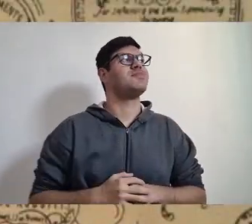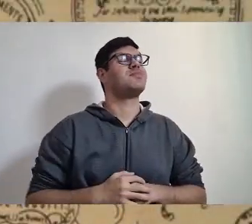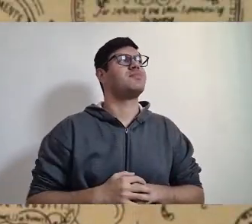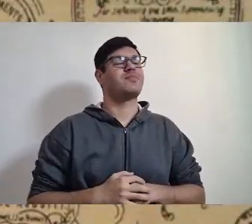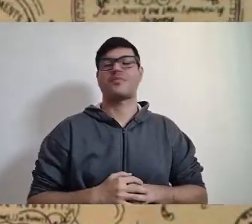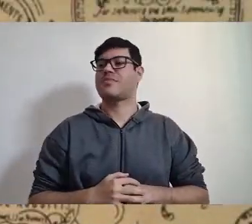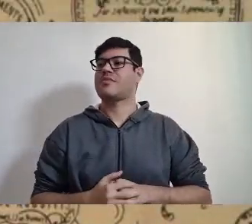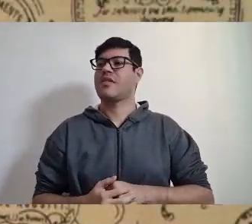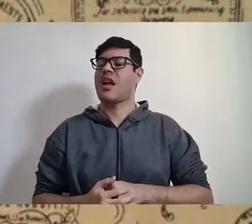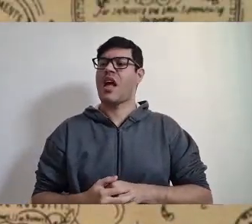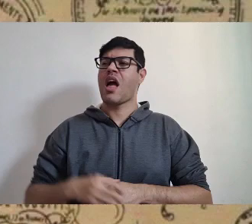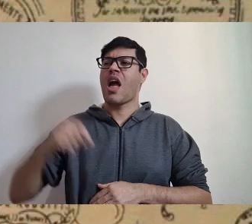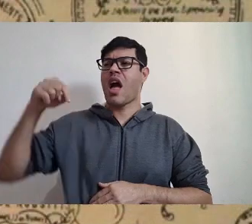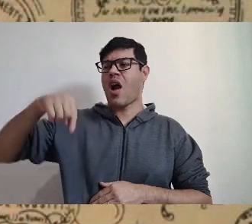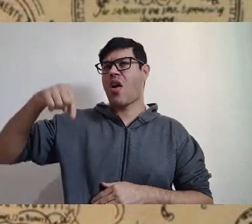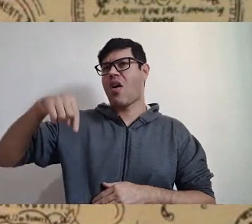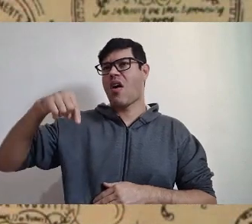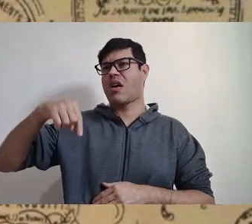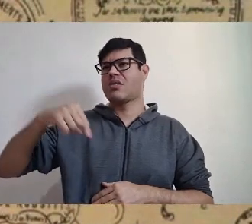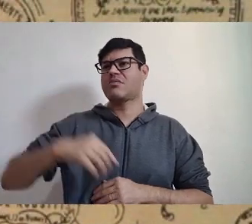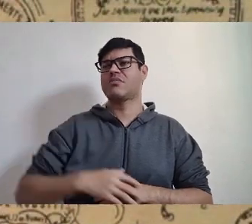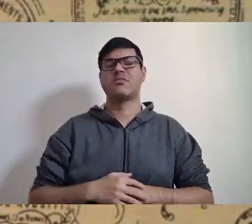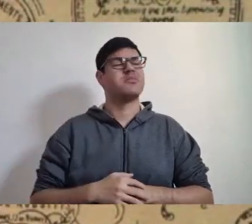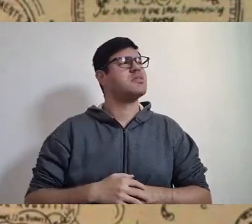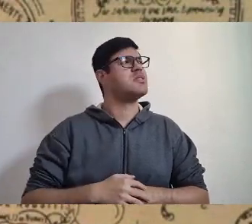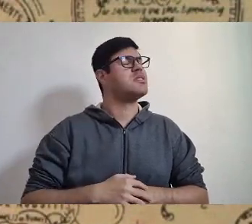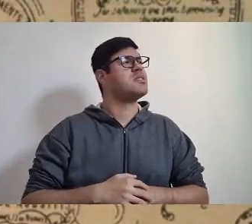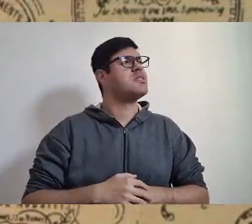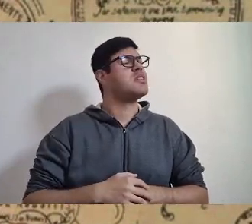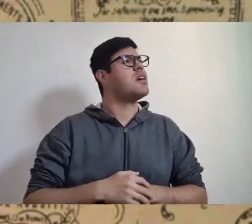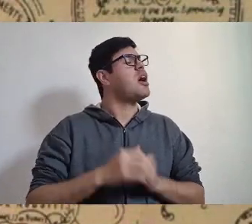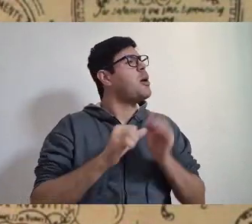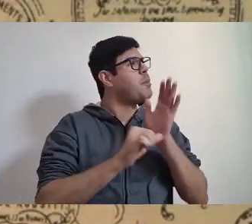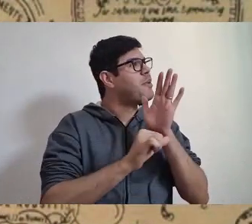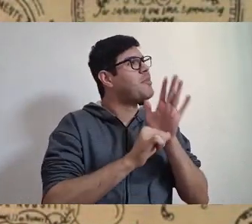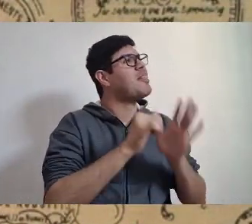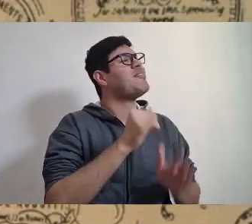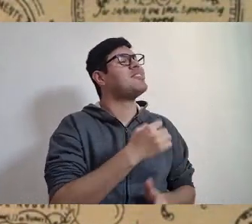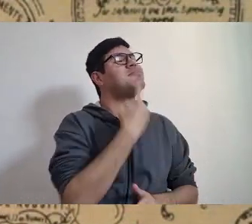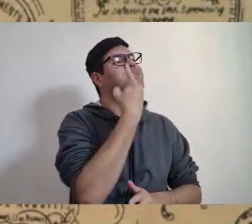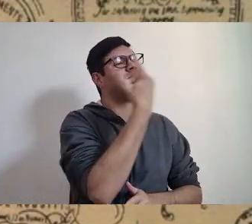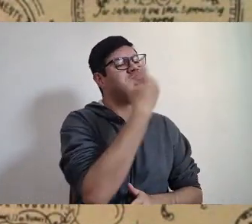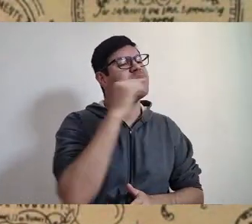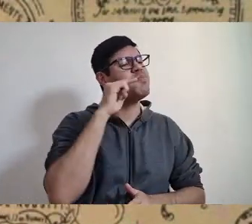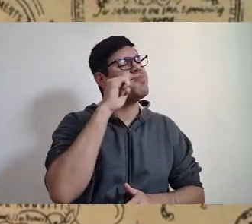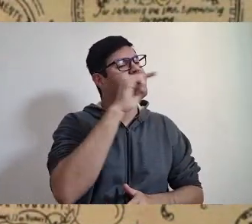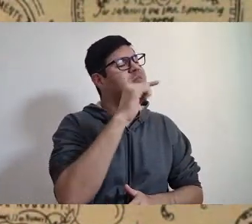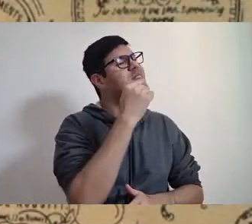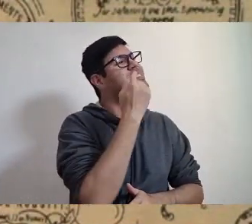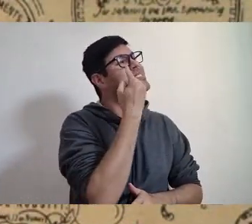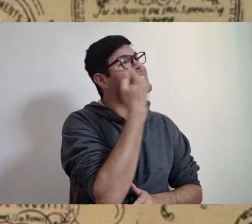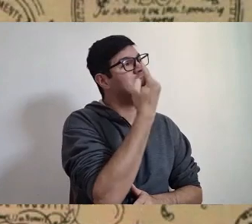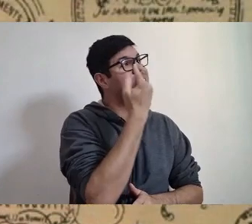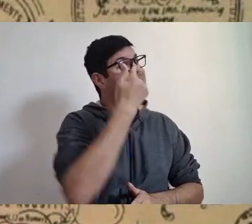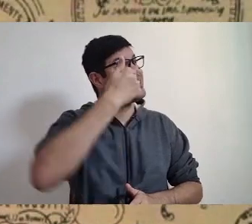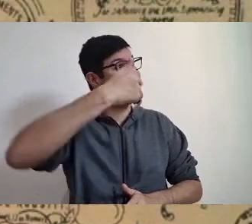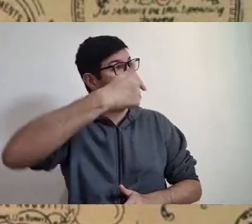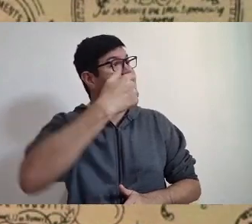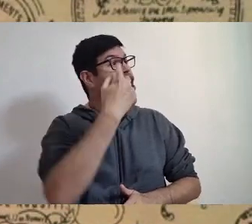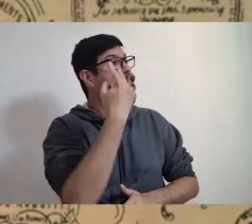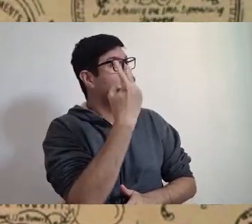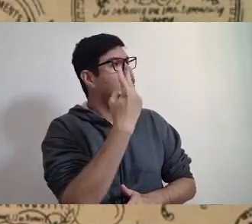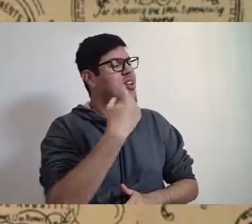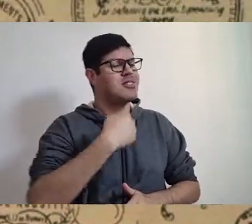agora. Na primeira, quantos votos? Na primeira foi 1172. Na primeira? Na primeira. Que aí você ficou suplente? Eu fiquei